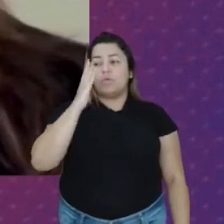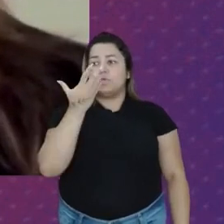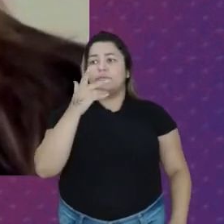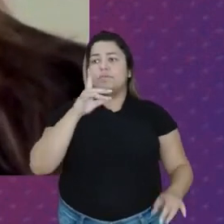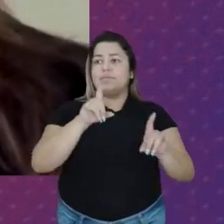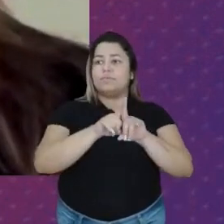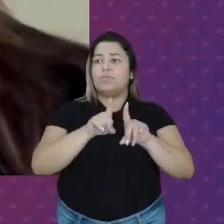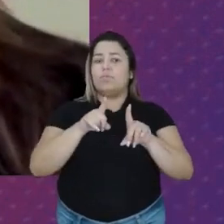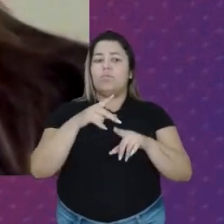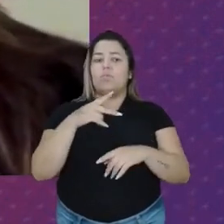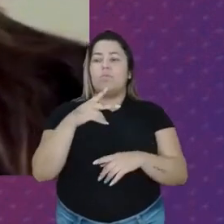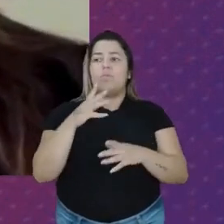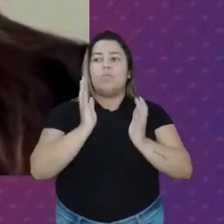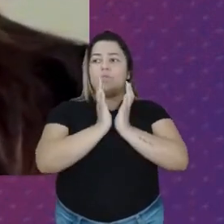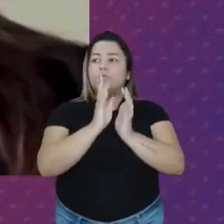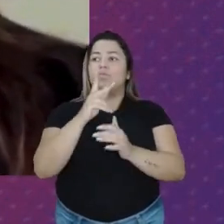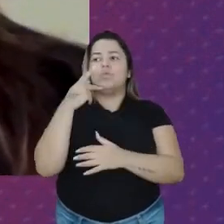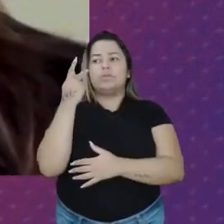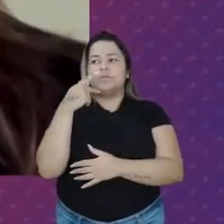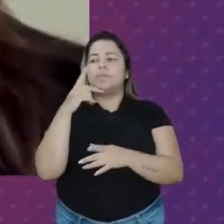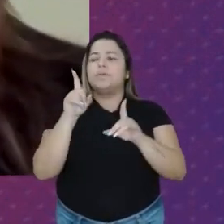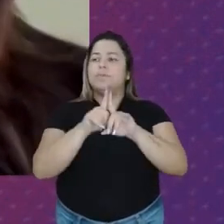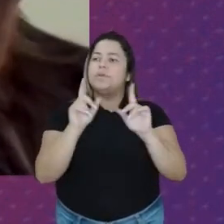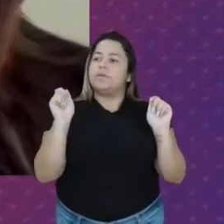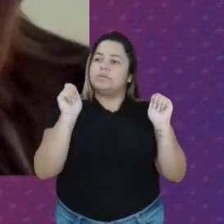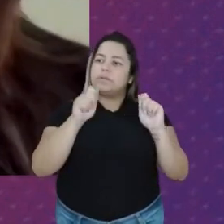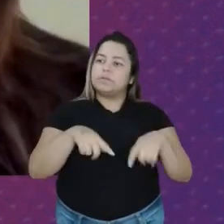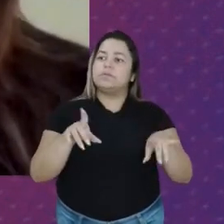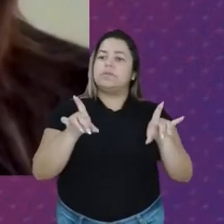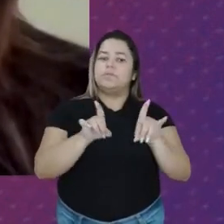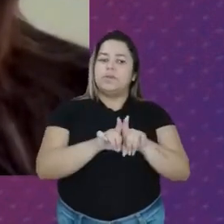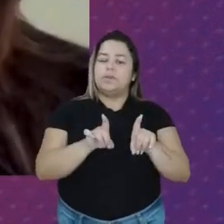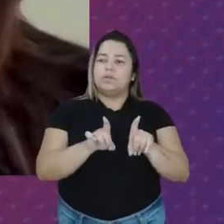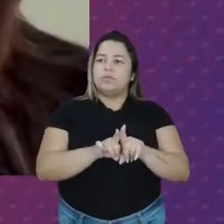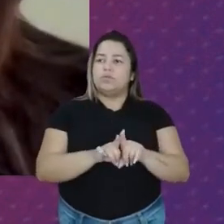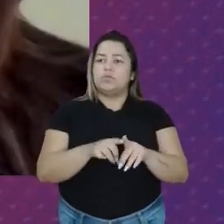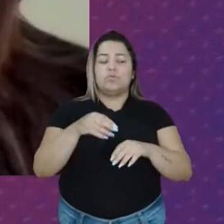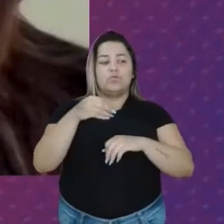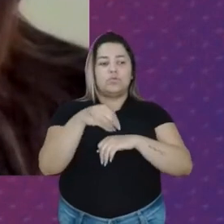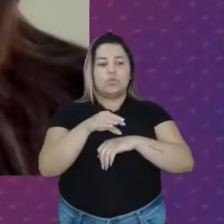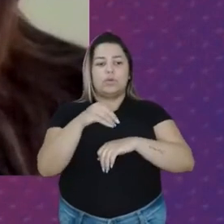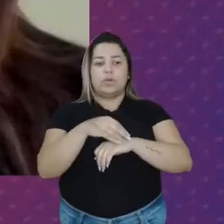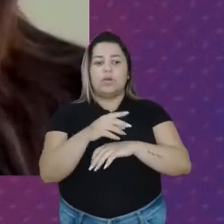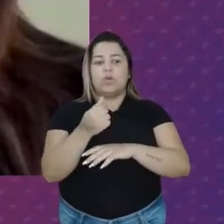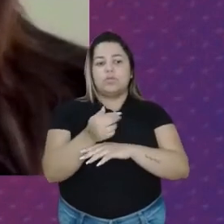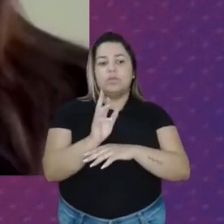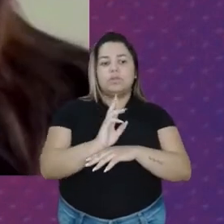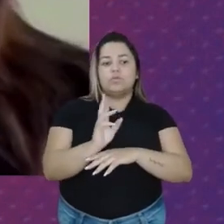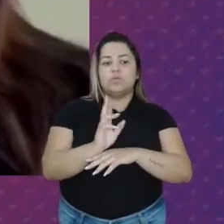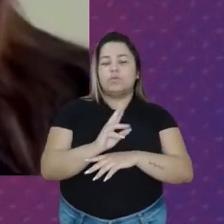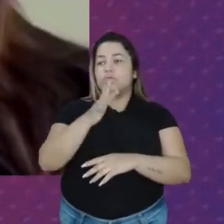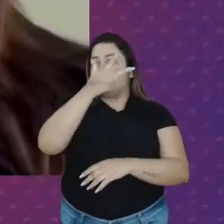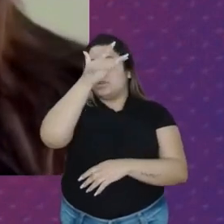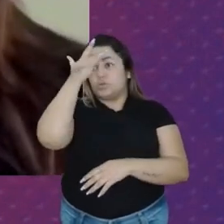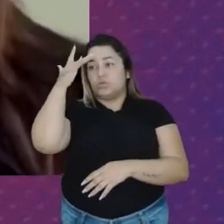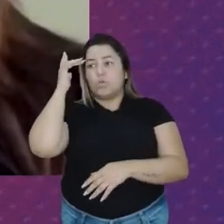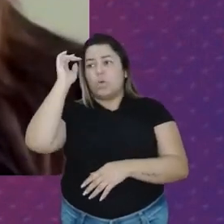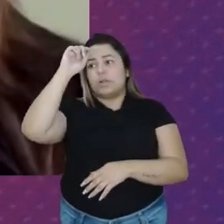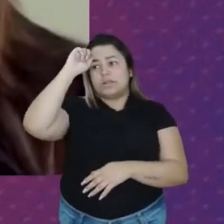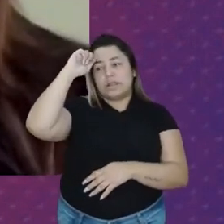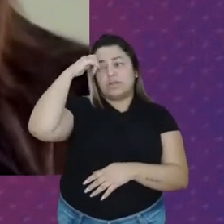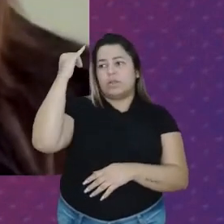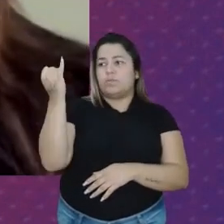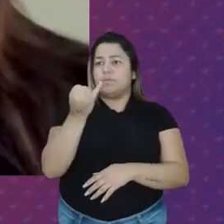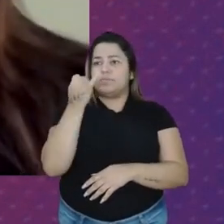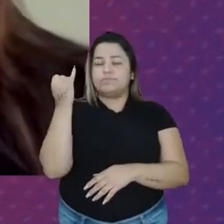partidos políticos precisam necessariamente também distribuir recursos para as candidaturas de pessoas negras. Isso é muito